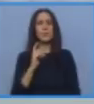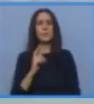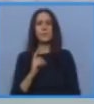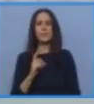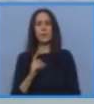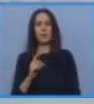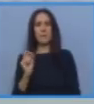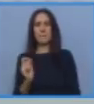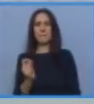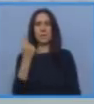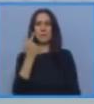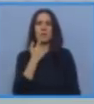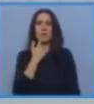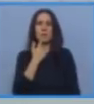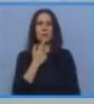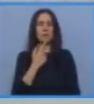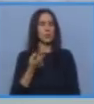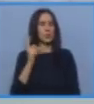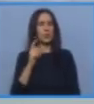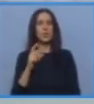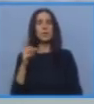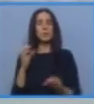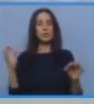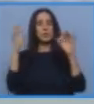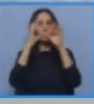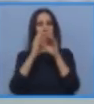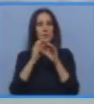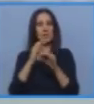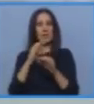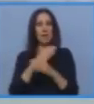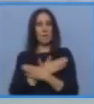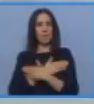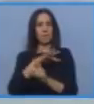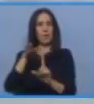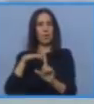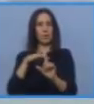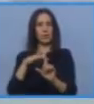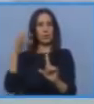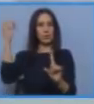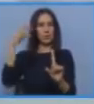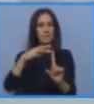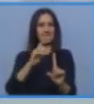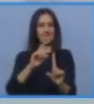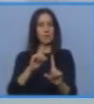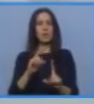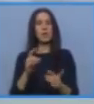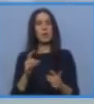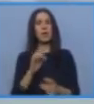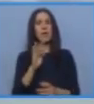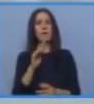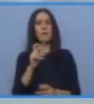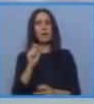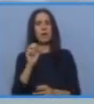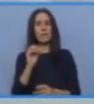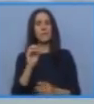a primeira vez, digamos, que o Espírito desce sobre os apóstolos. O próprio o Espírito é o dom